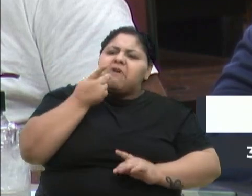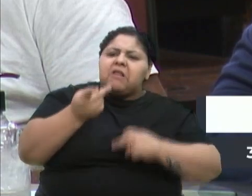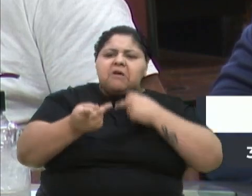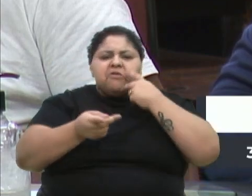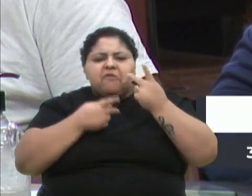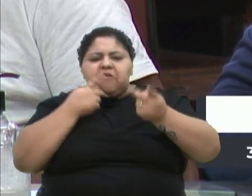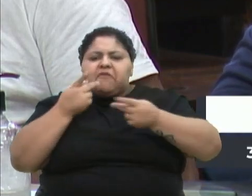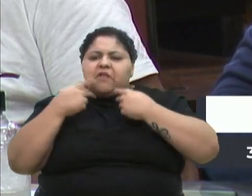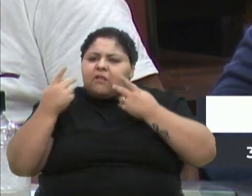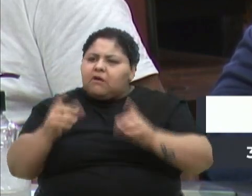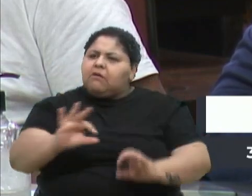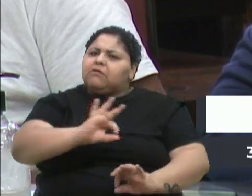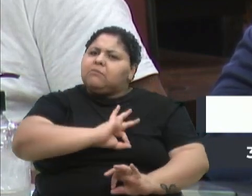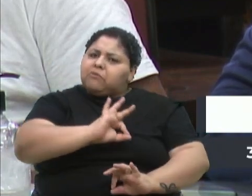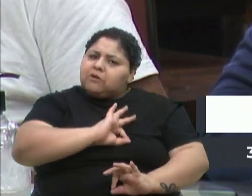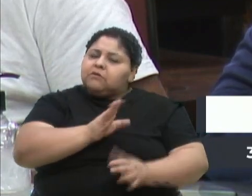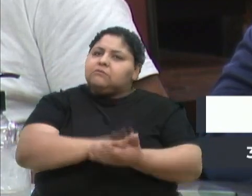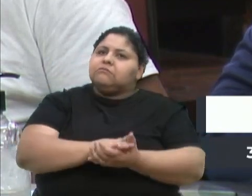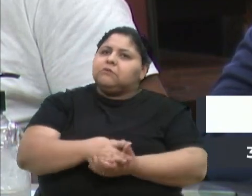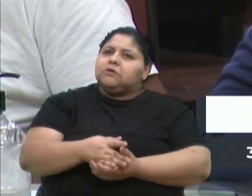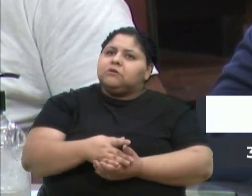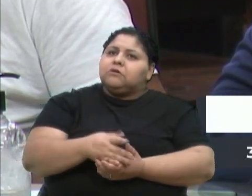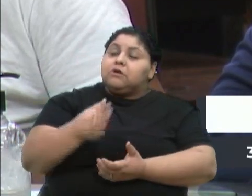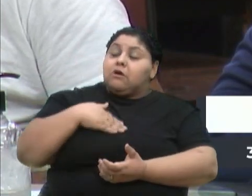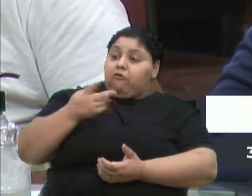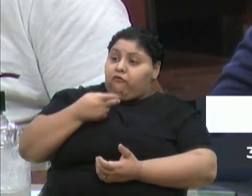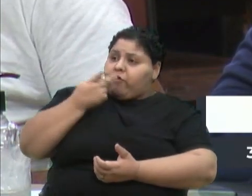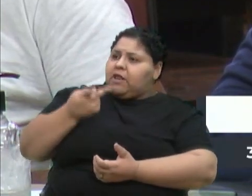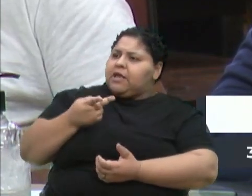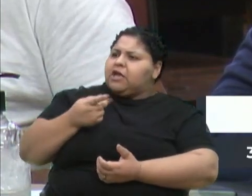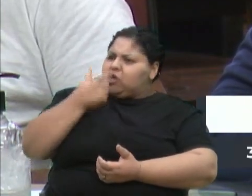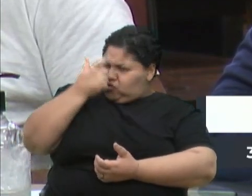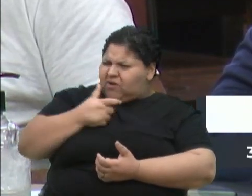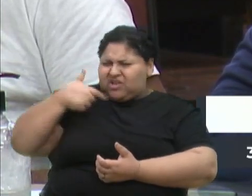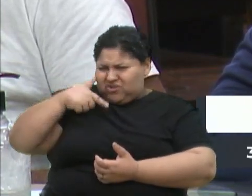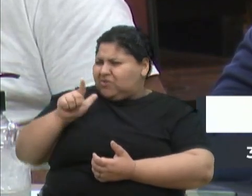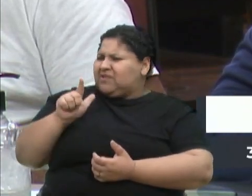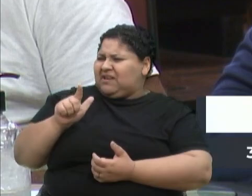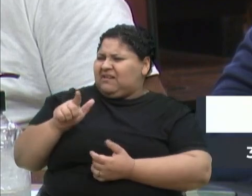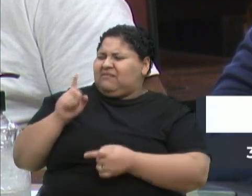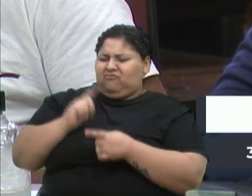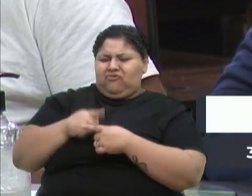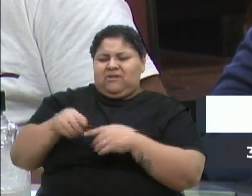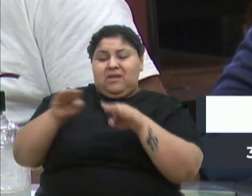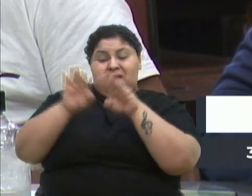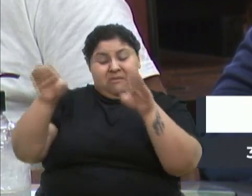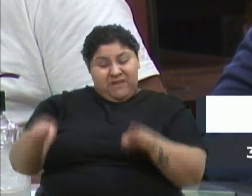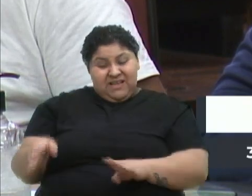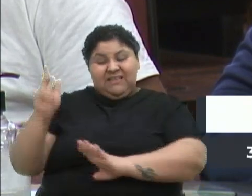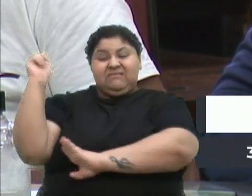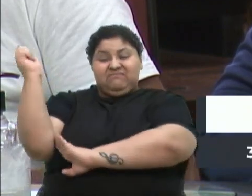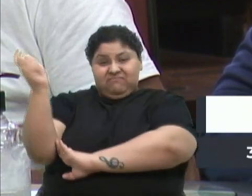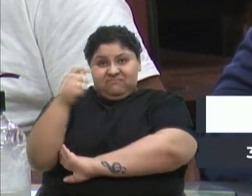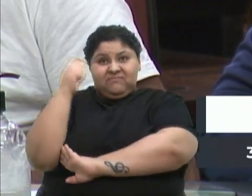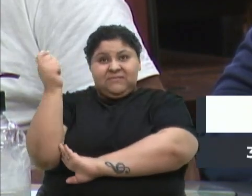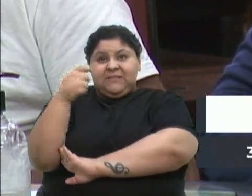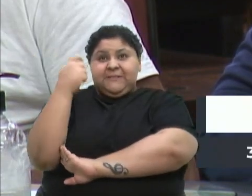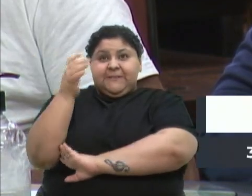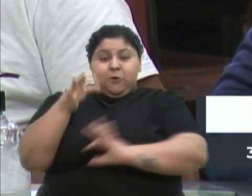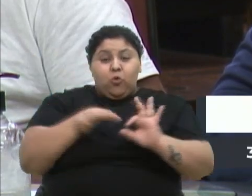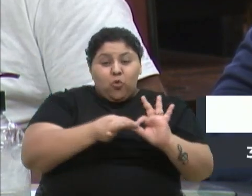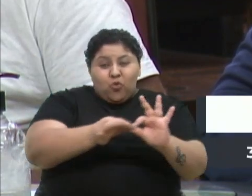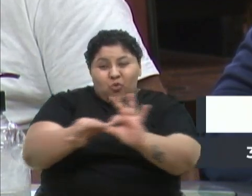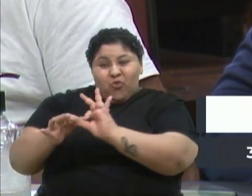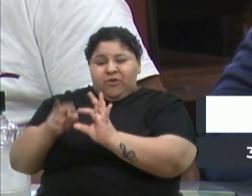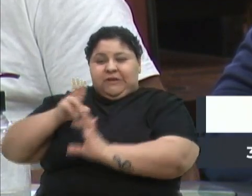polícia. Eu disse, mas tu acha que tem possibilidade? Tem, ele disse, porque a bancada gaúcha está unificando forças